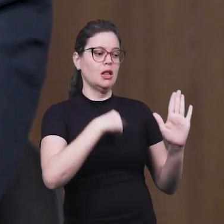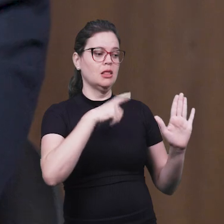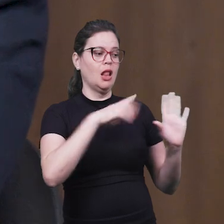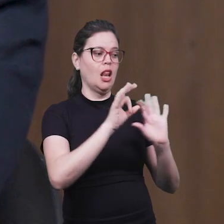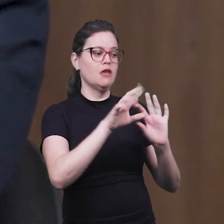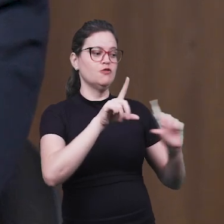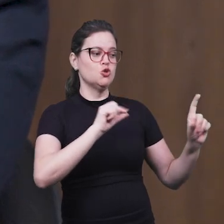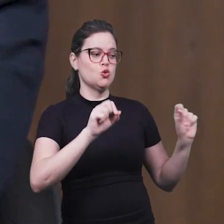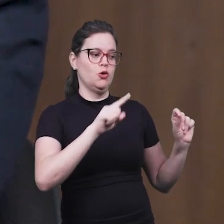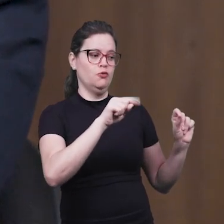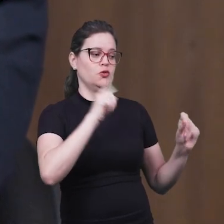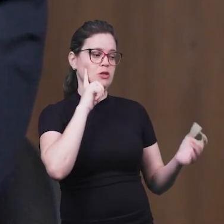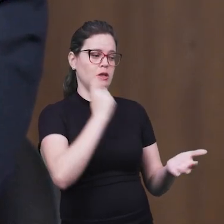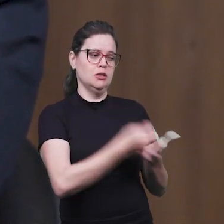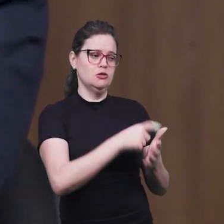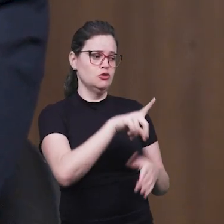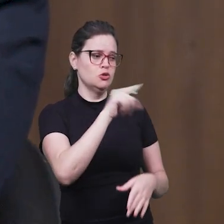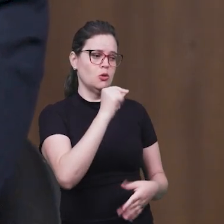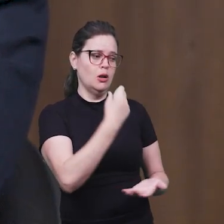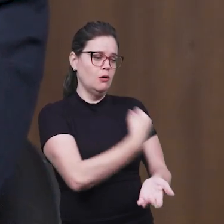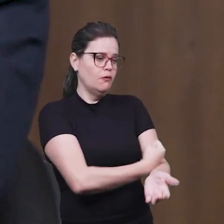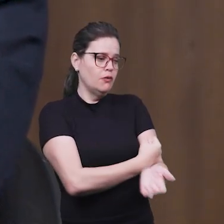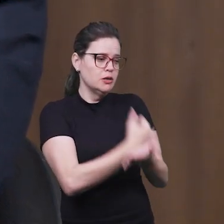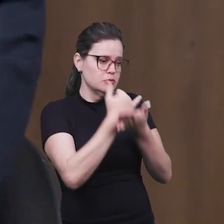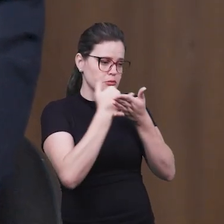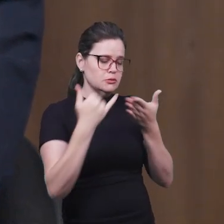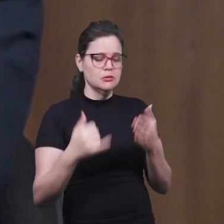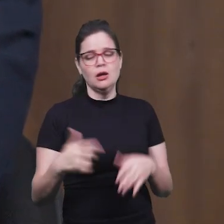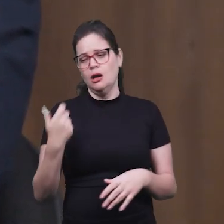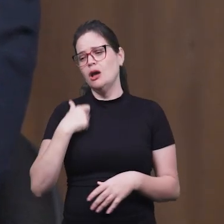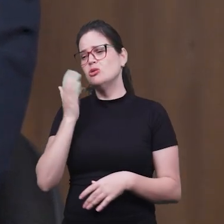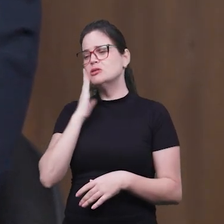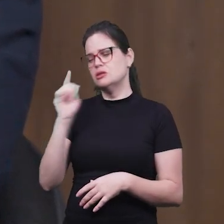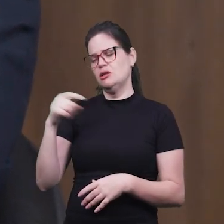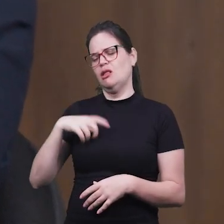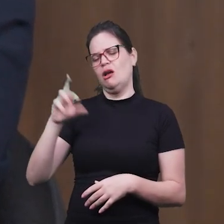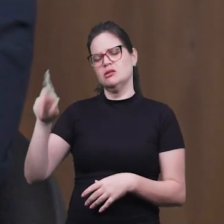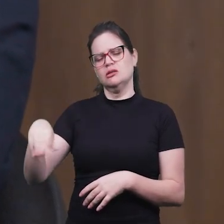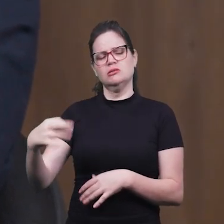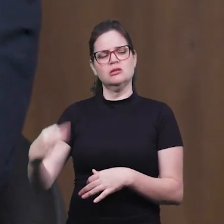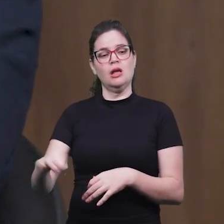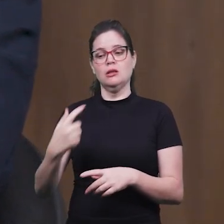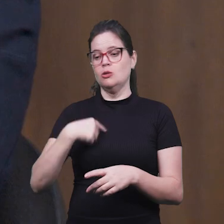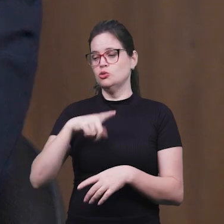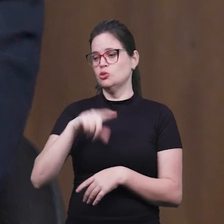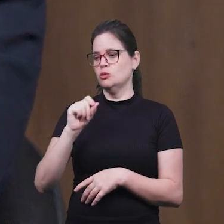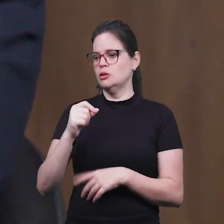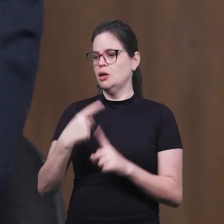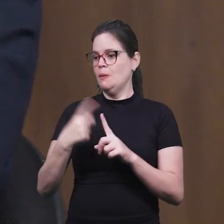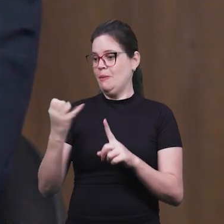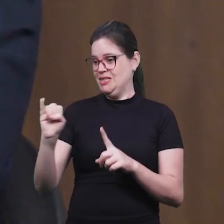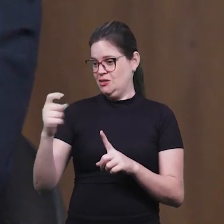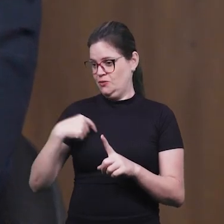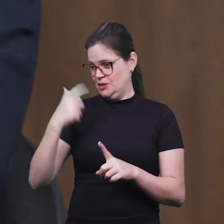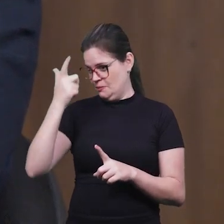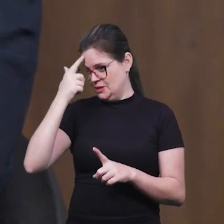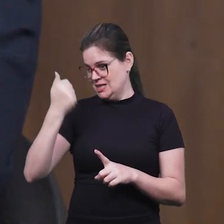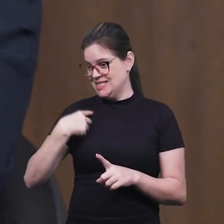esse lado. Eu disse, pois é, Amadeu, você tem razão. Eu escolhi, para você ter ideia, se eu tivesse um revólver, eu dar um tiro na